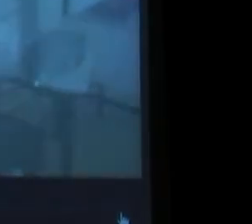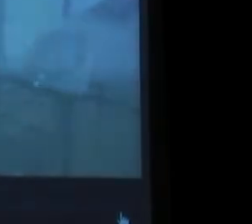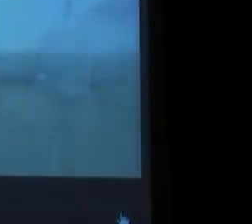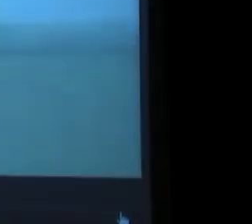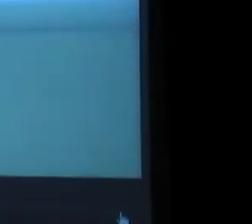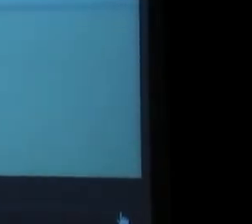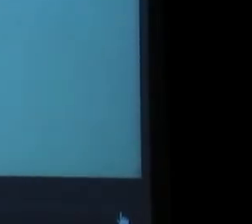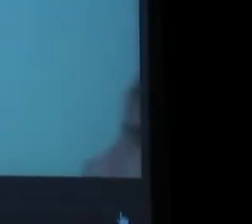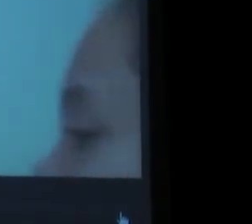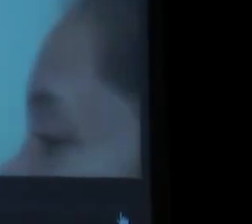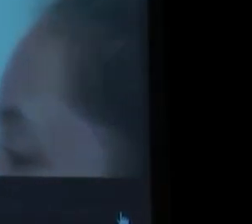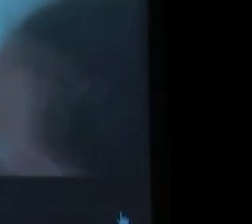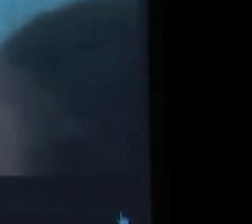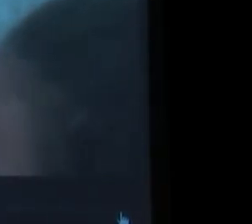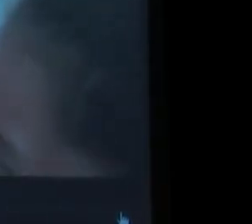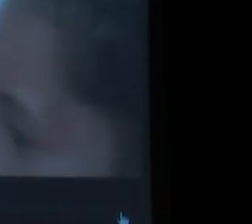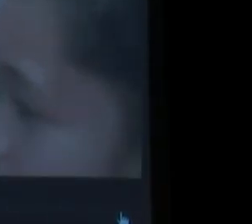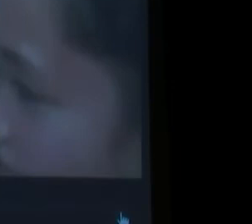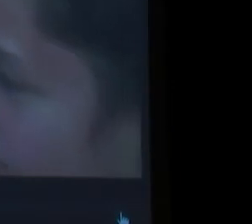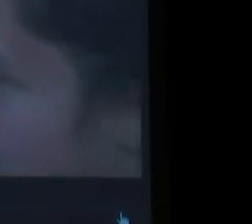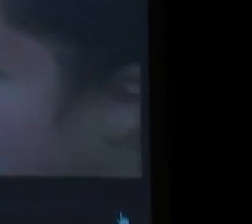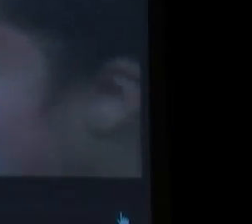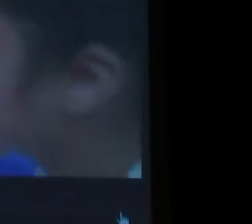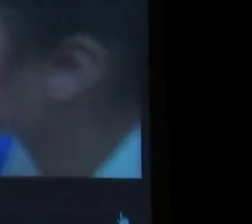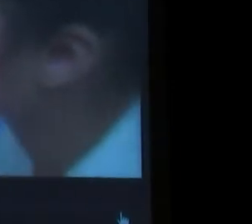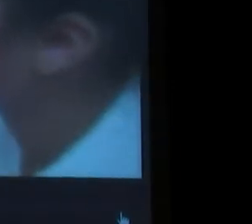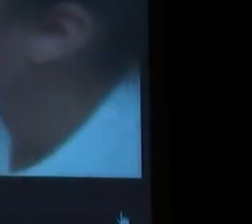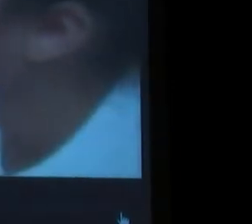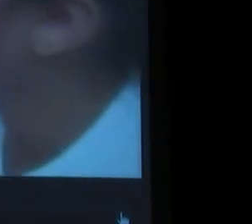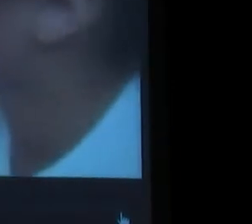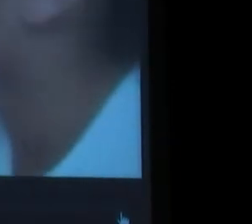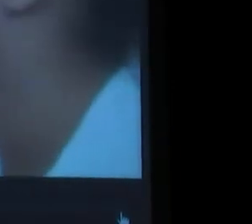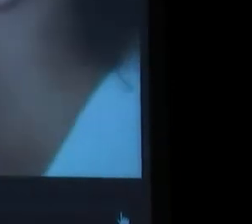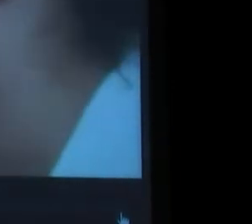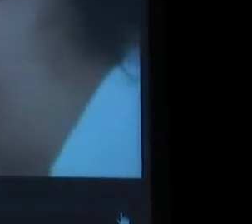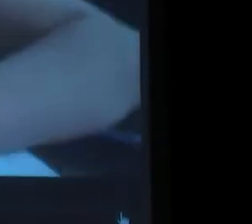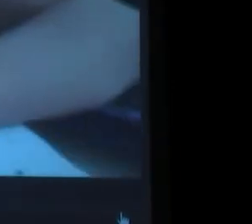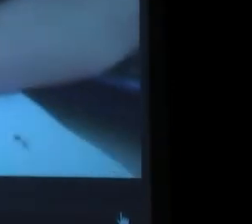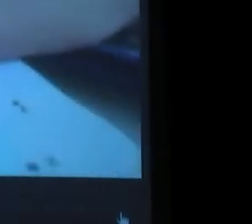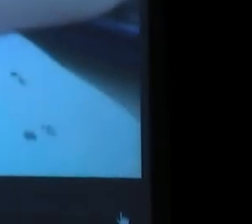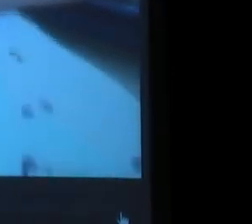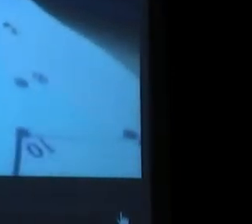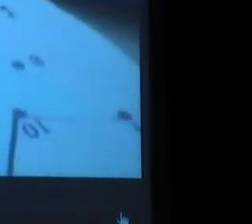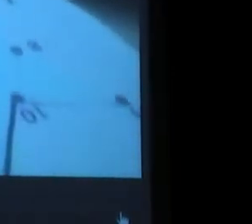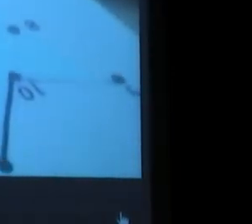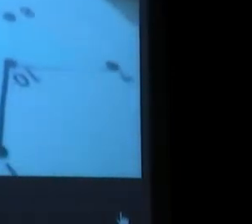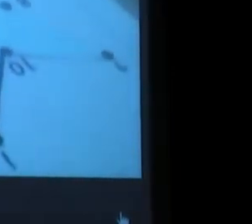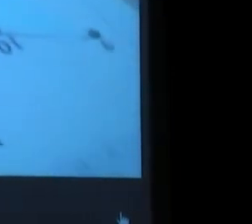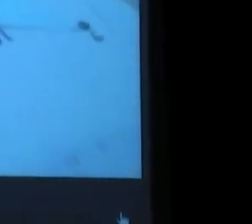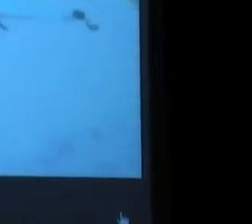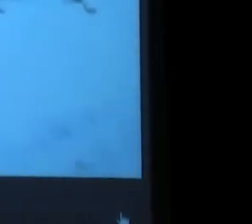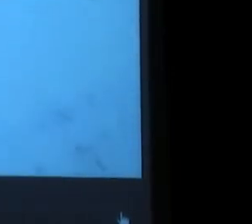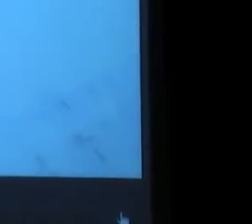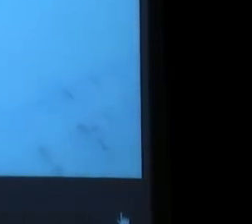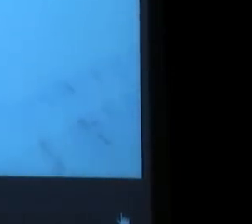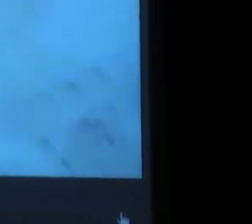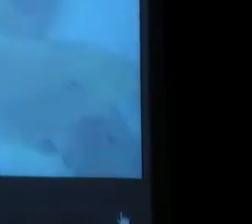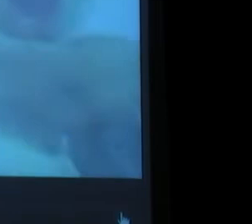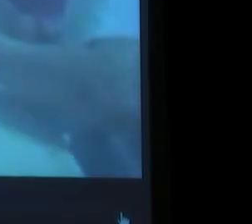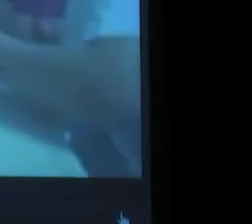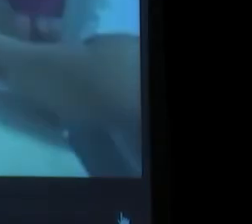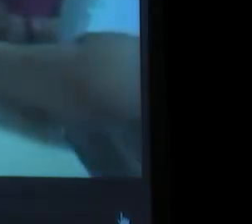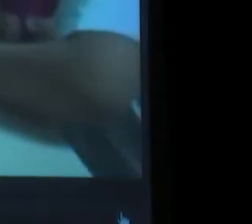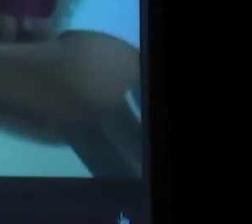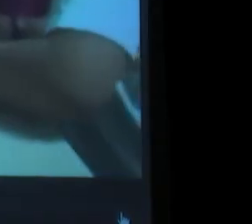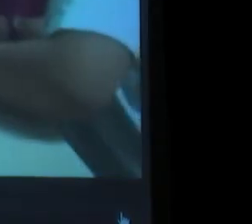visa o desenvolvimento da capacidade da aprendizagem, domínio da leitura, escrita e cálculo, tendo em